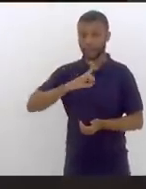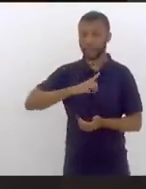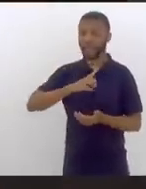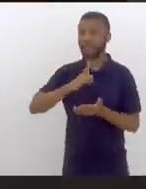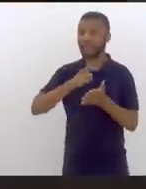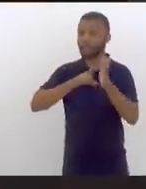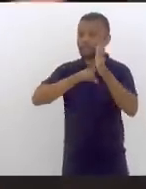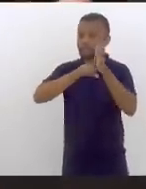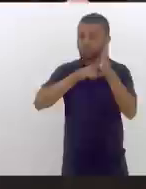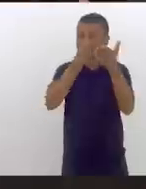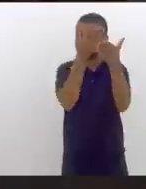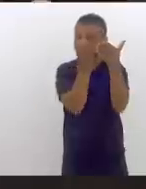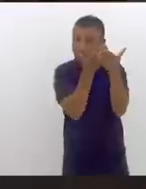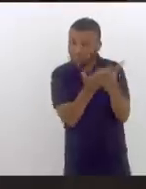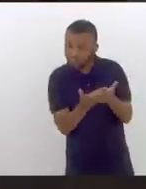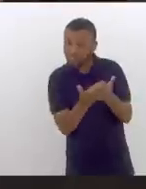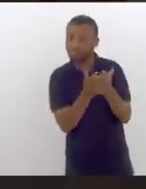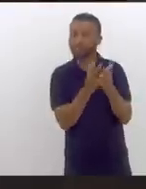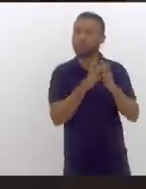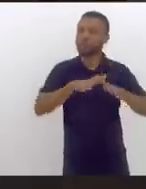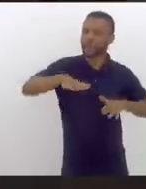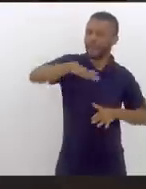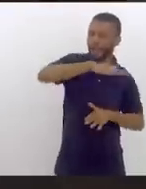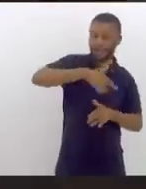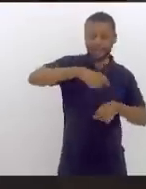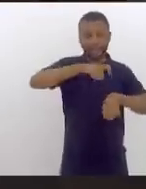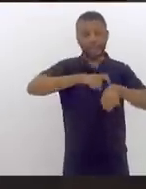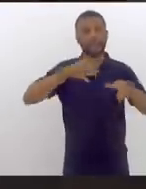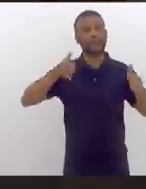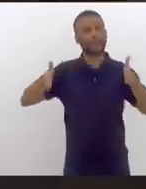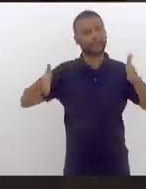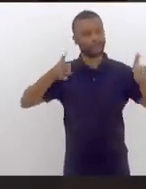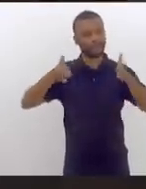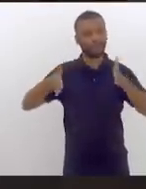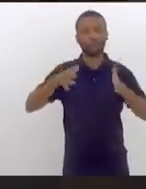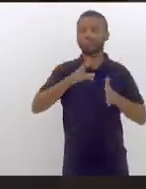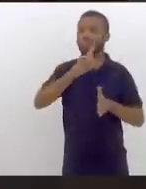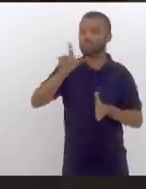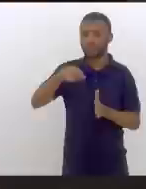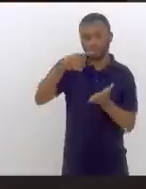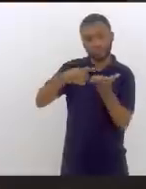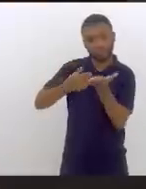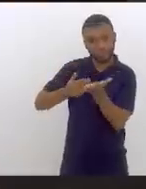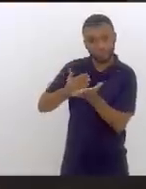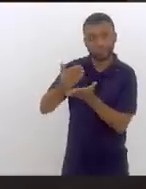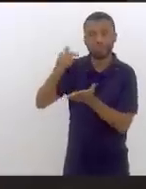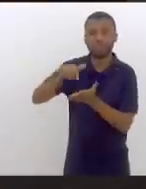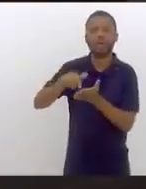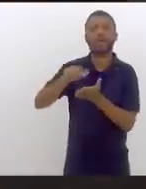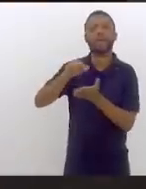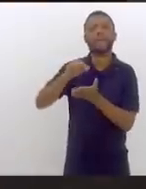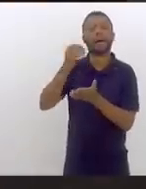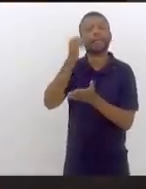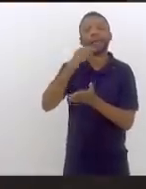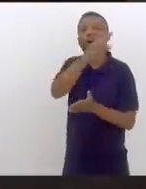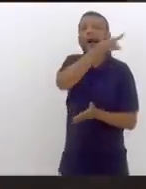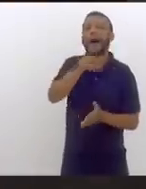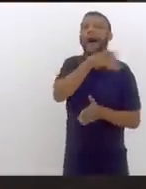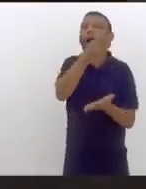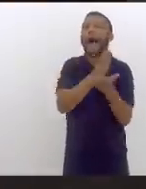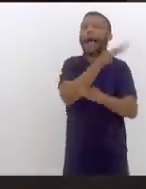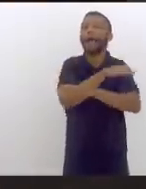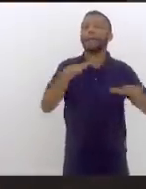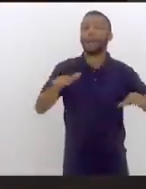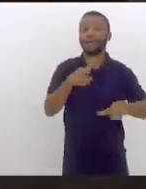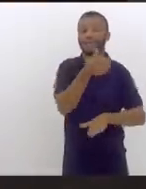por esse tempo que foi pedido a gente para audiência de pública hoje acontecer para acabar com a pior escala que ela tem dois